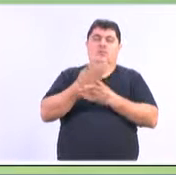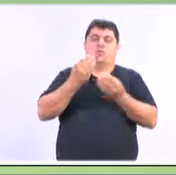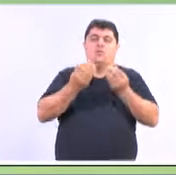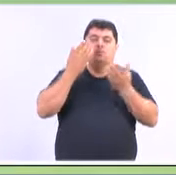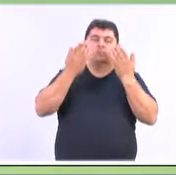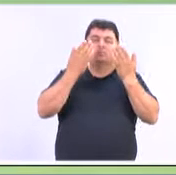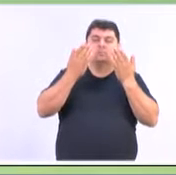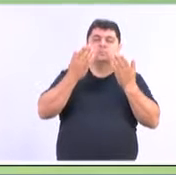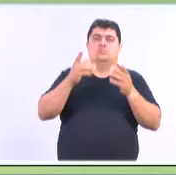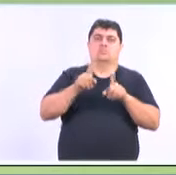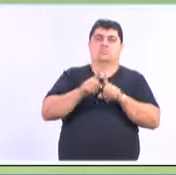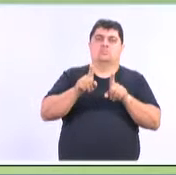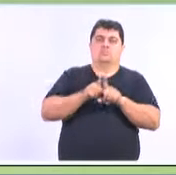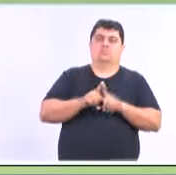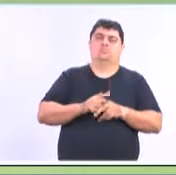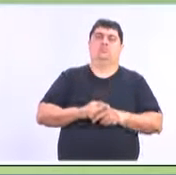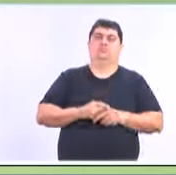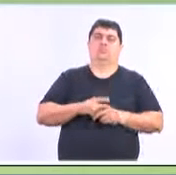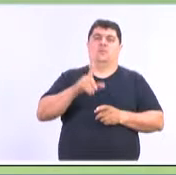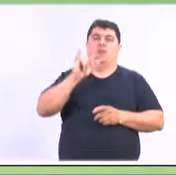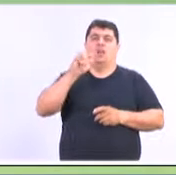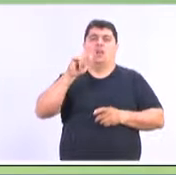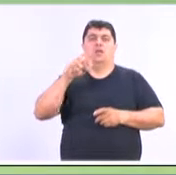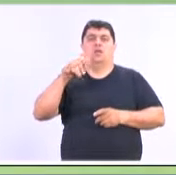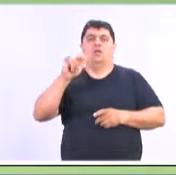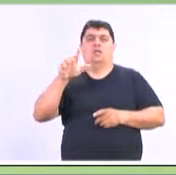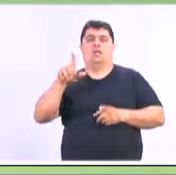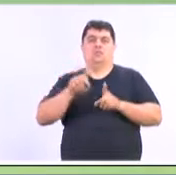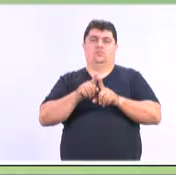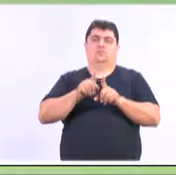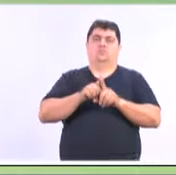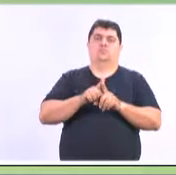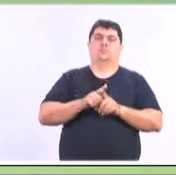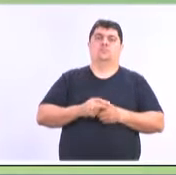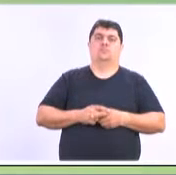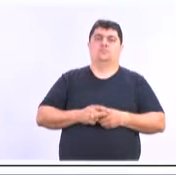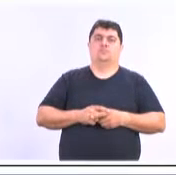análise dos índices de liquidez e endividamento.